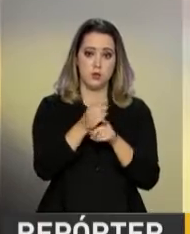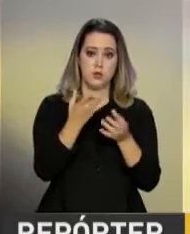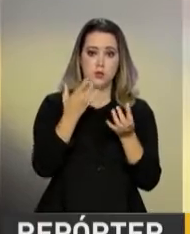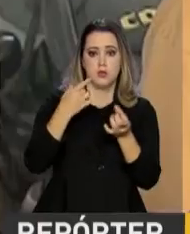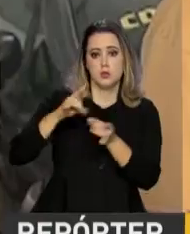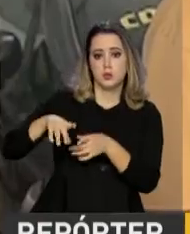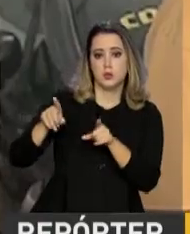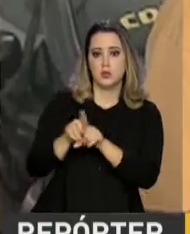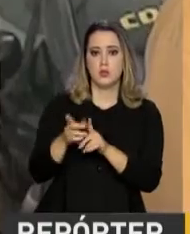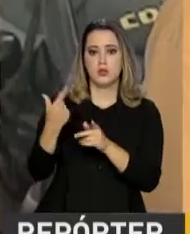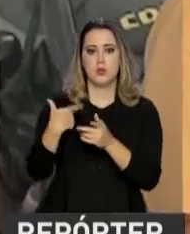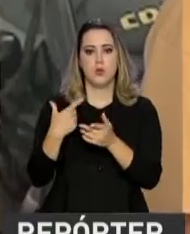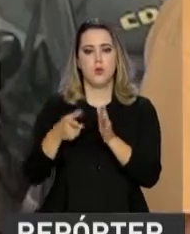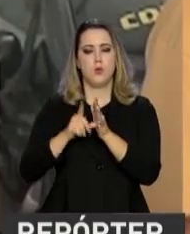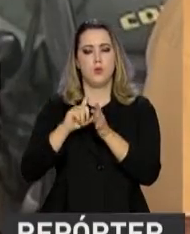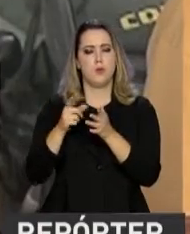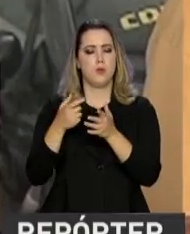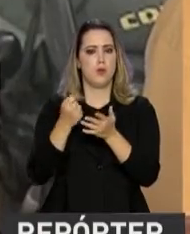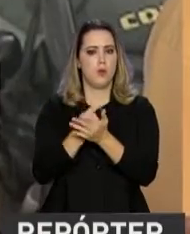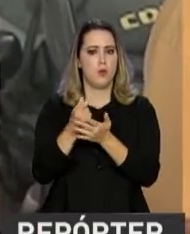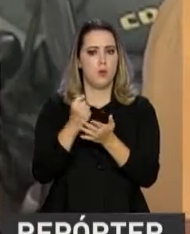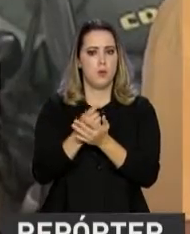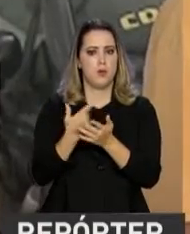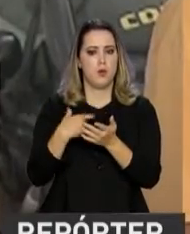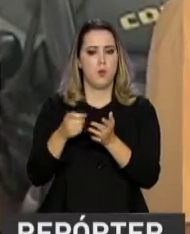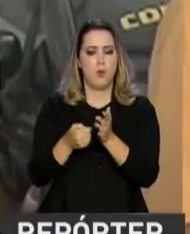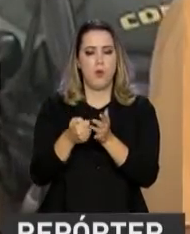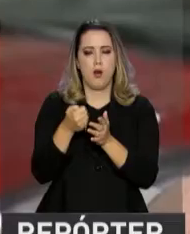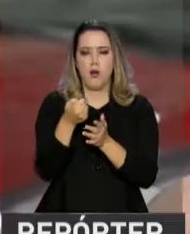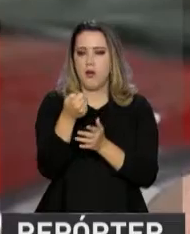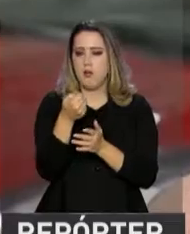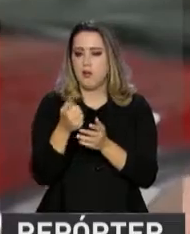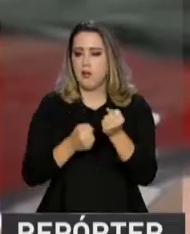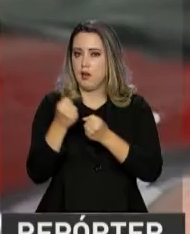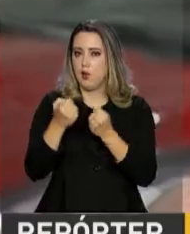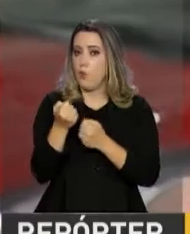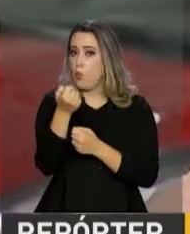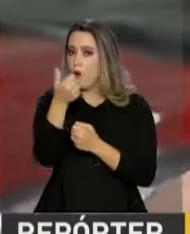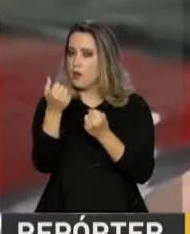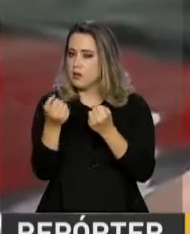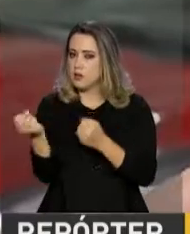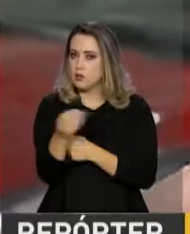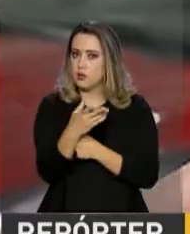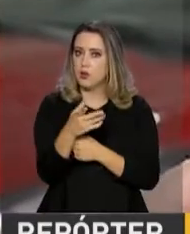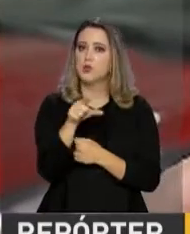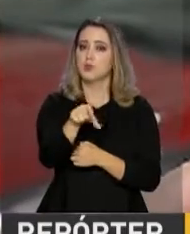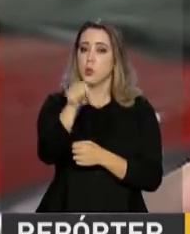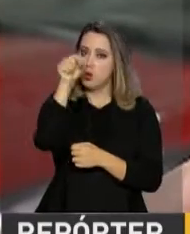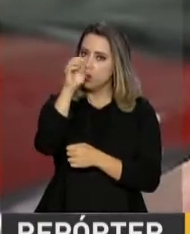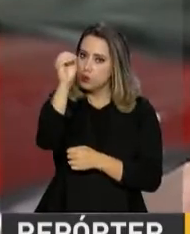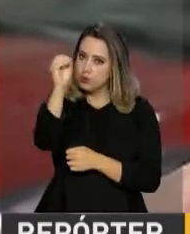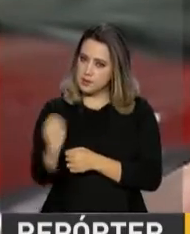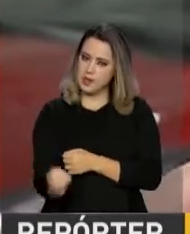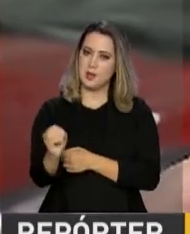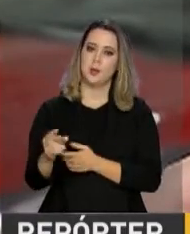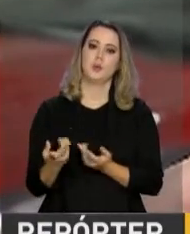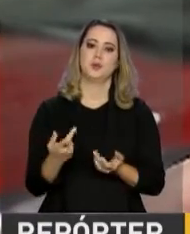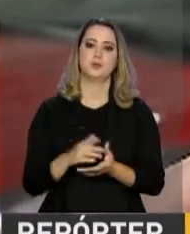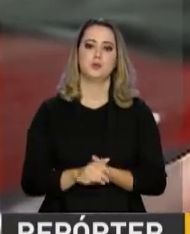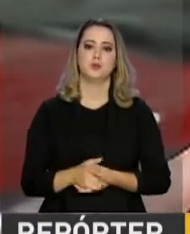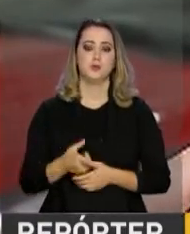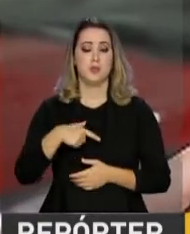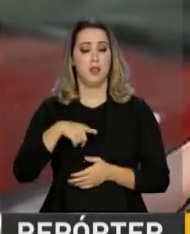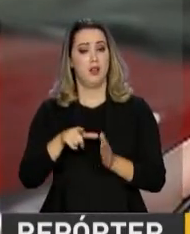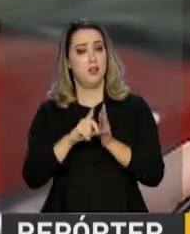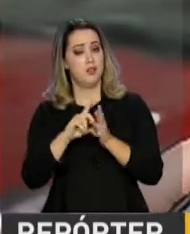lado e em vez de um carro seminovo decidiram comprar um zero quilômetro as coisas não estavam fáceis ainda não está mas a